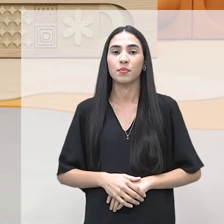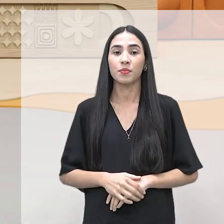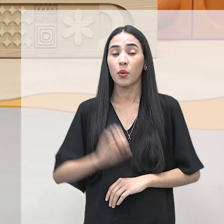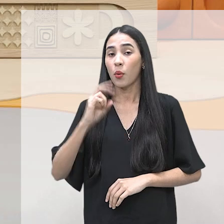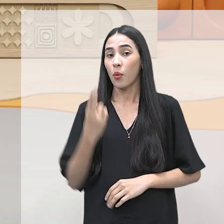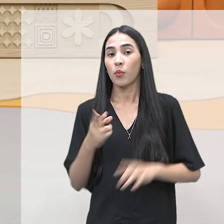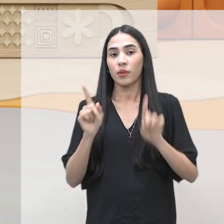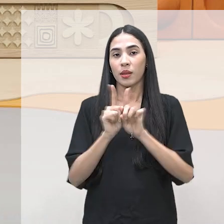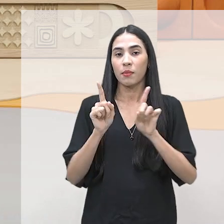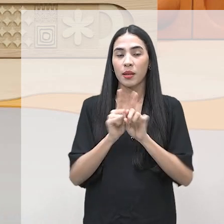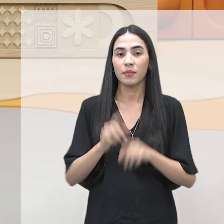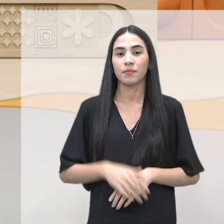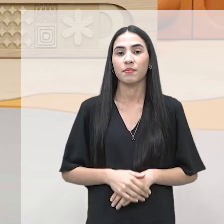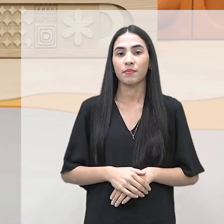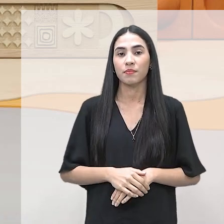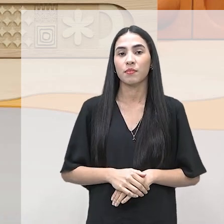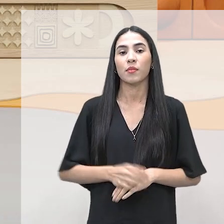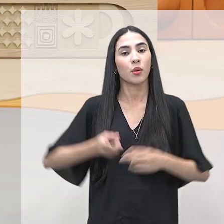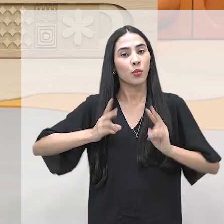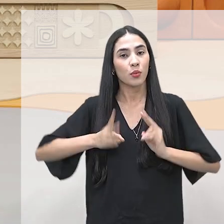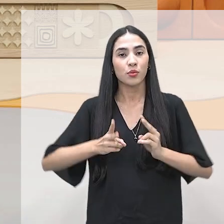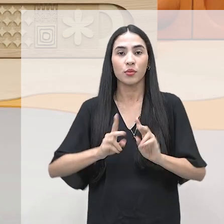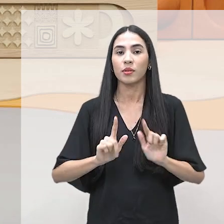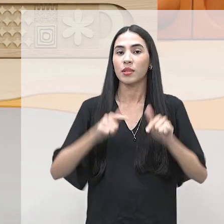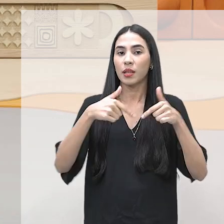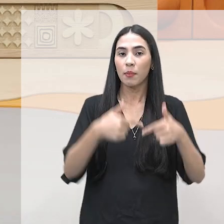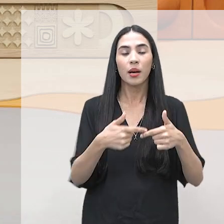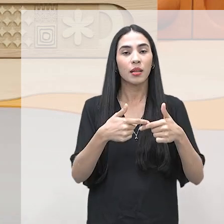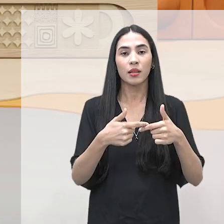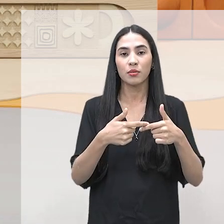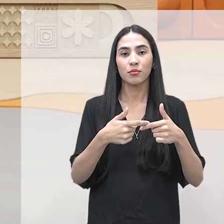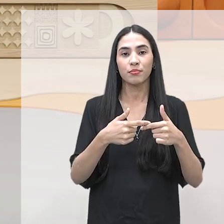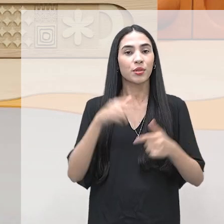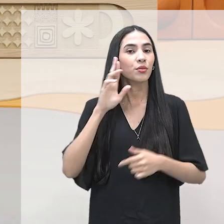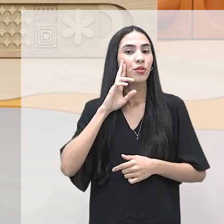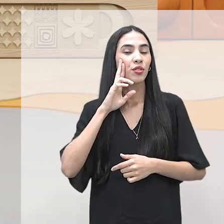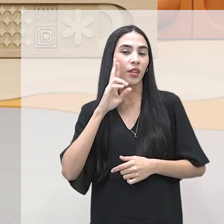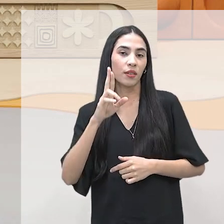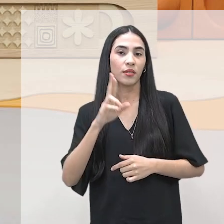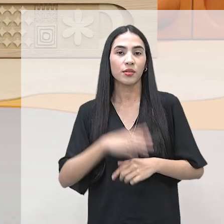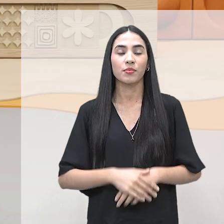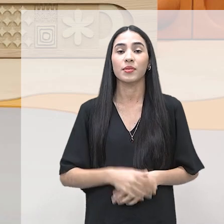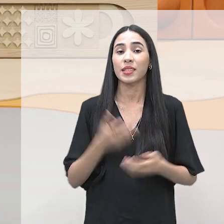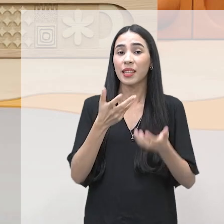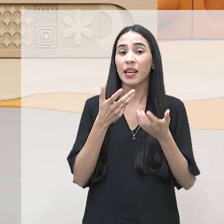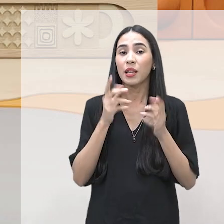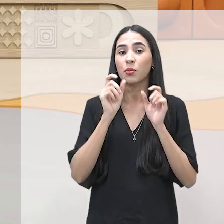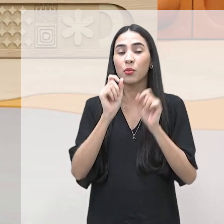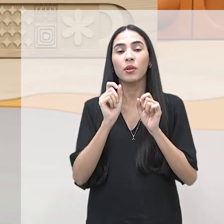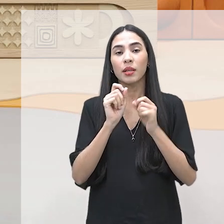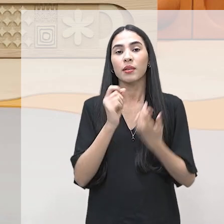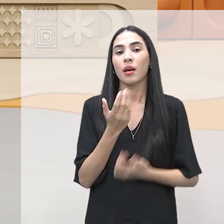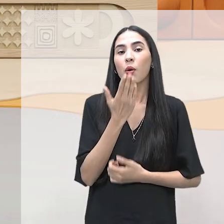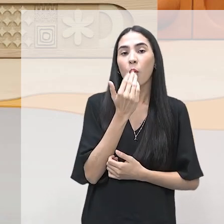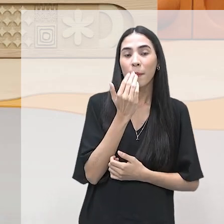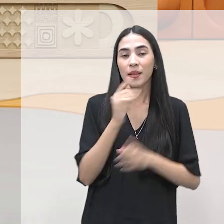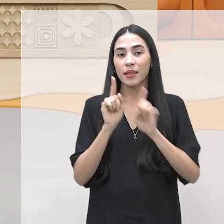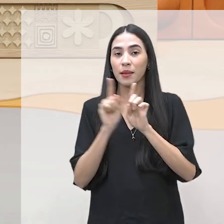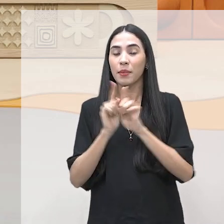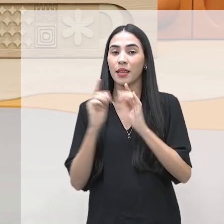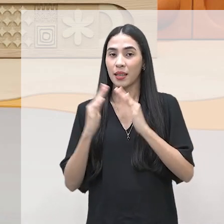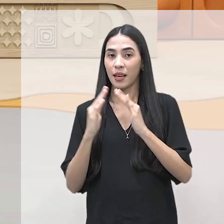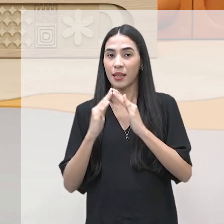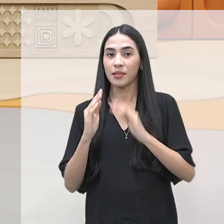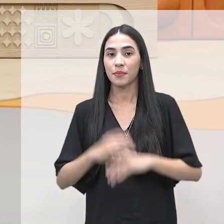até mesmo acabaram continuando trabalhando para os seus antigos senhores em troca de comida e moradia. Então,